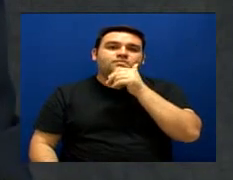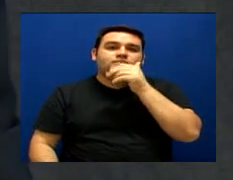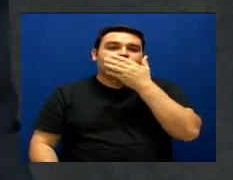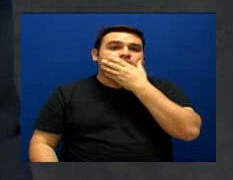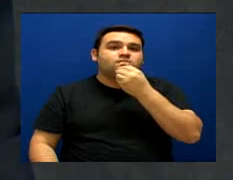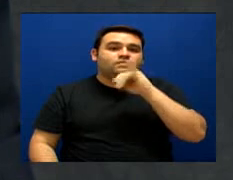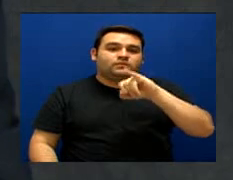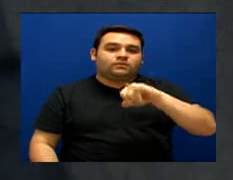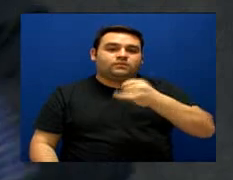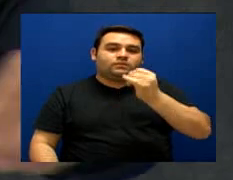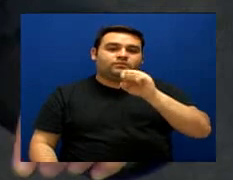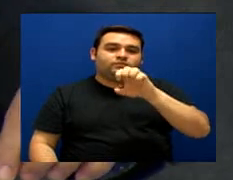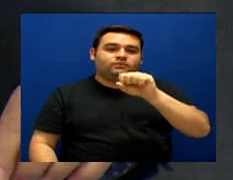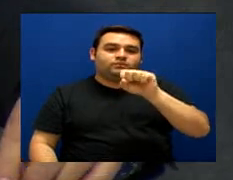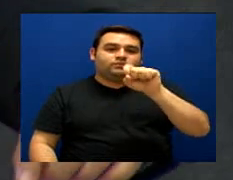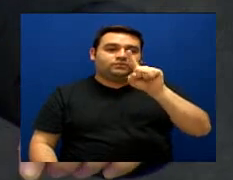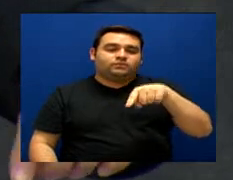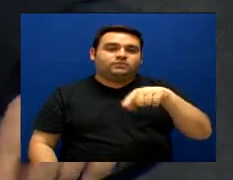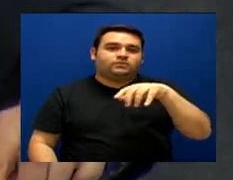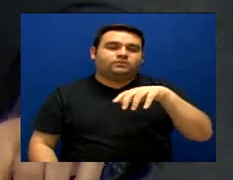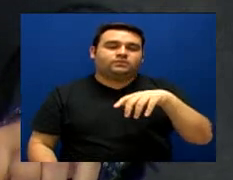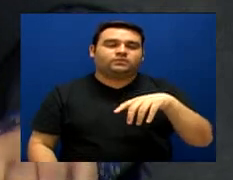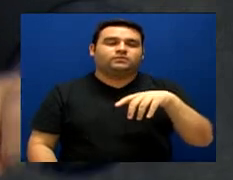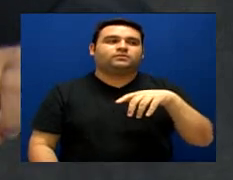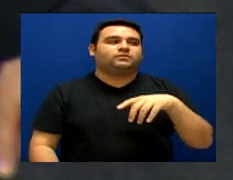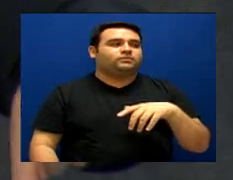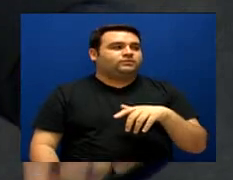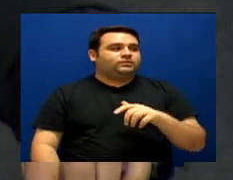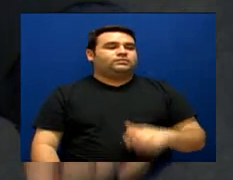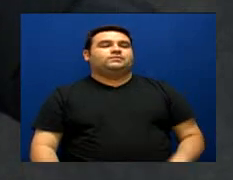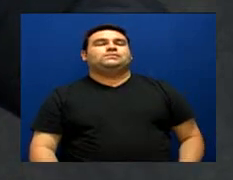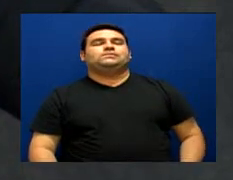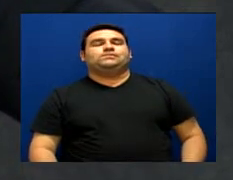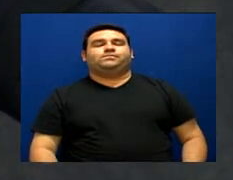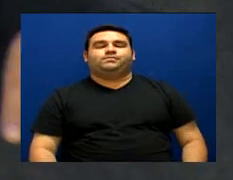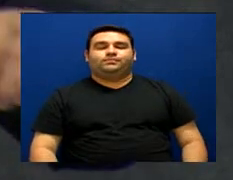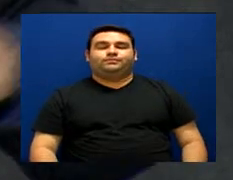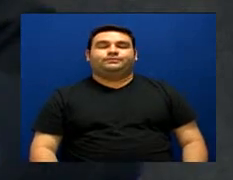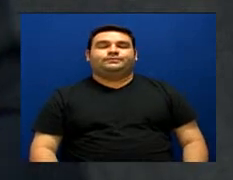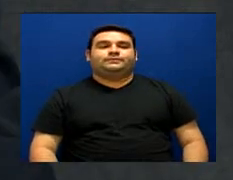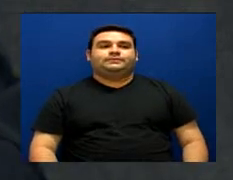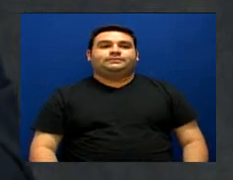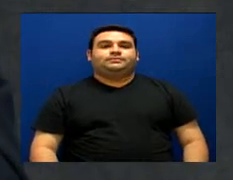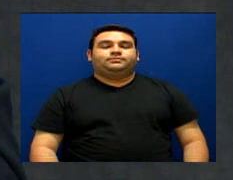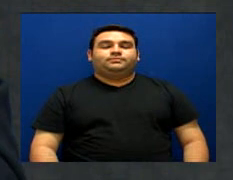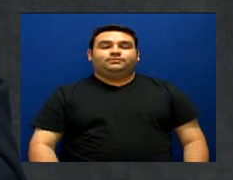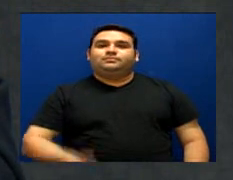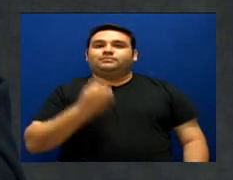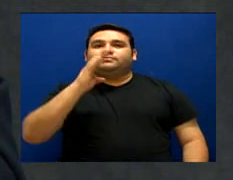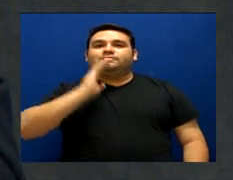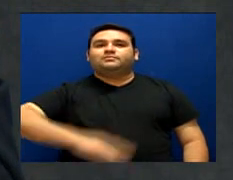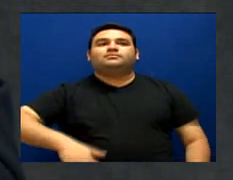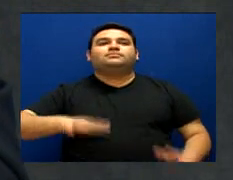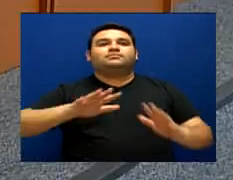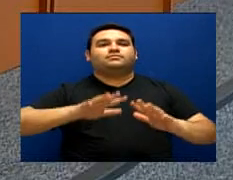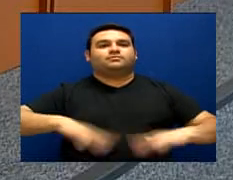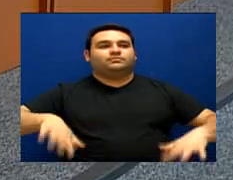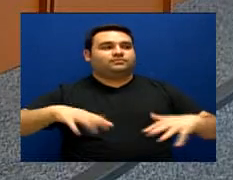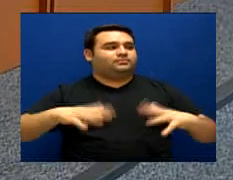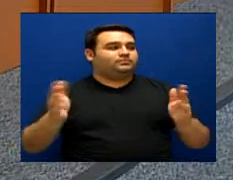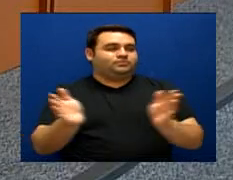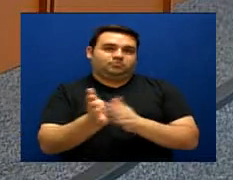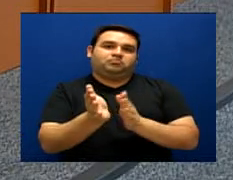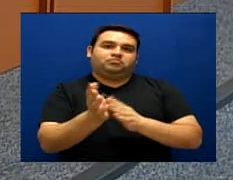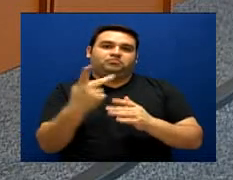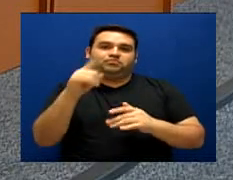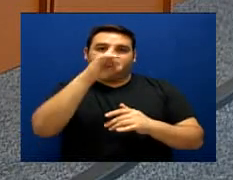Gessé dos Animais. Gessé, um instantinho, de onde você está aí? Ah, tá. Alô. Boa tarde a todos.